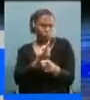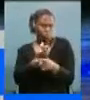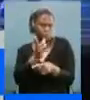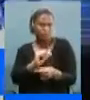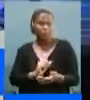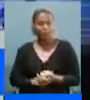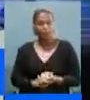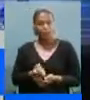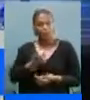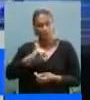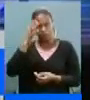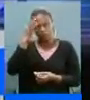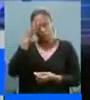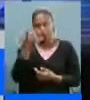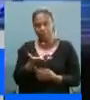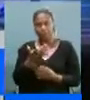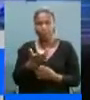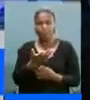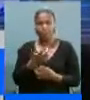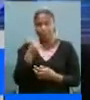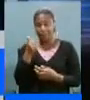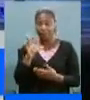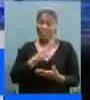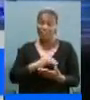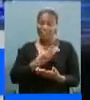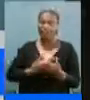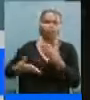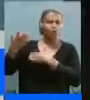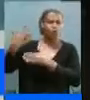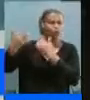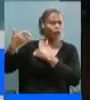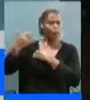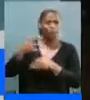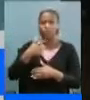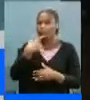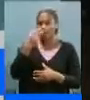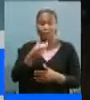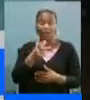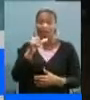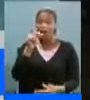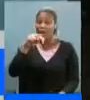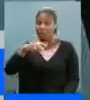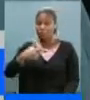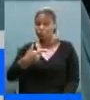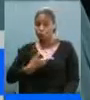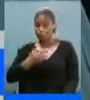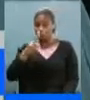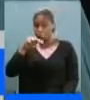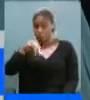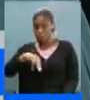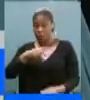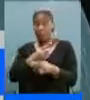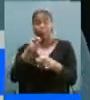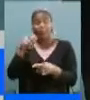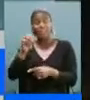te considerar que este é mais tradicional. Nunca tem pôs dança um landu, porque e na São